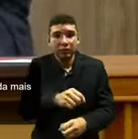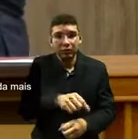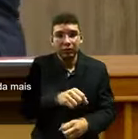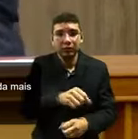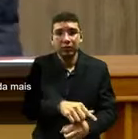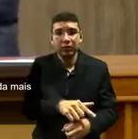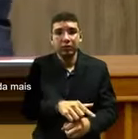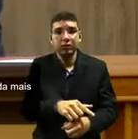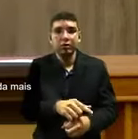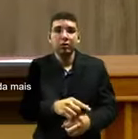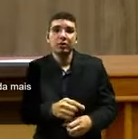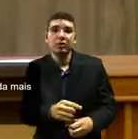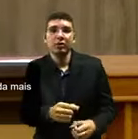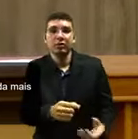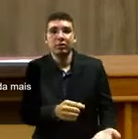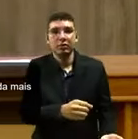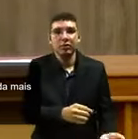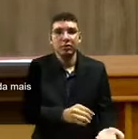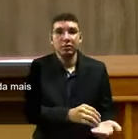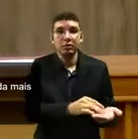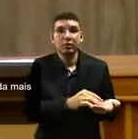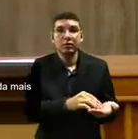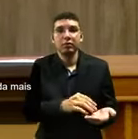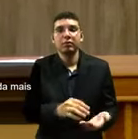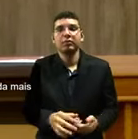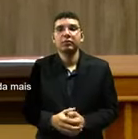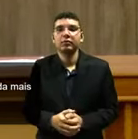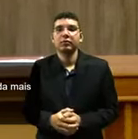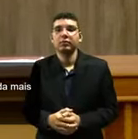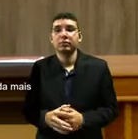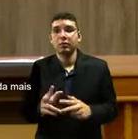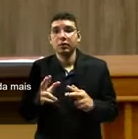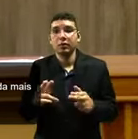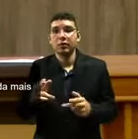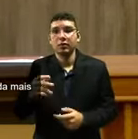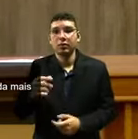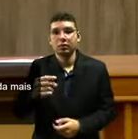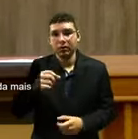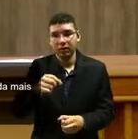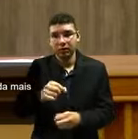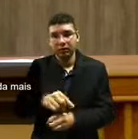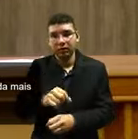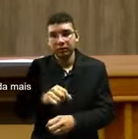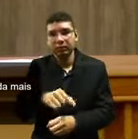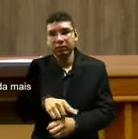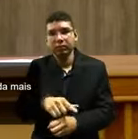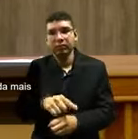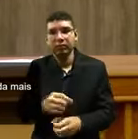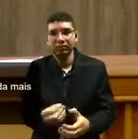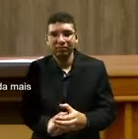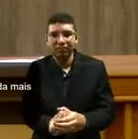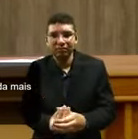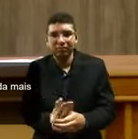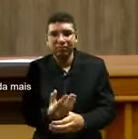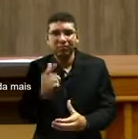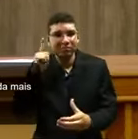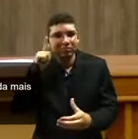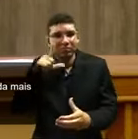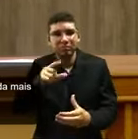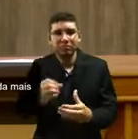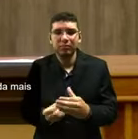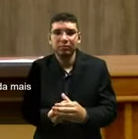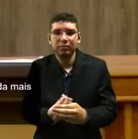experiência do satanás que governa ele é o Deus deste século está lá em segunda Coríntios 4:4